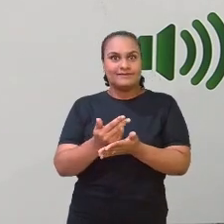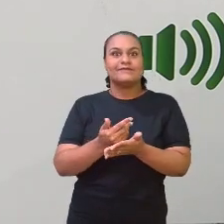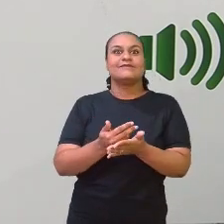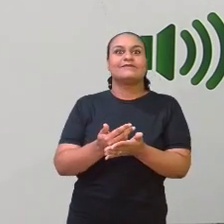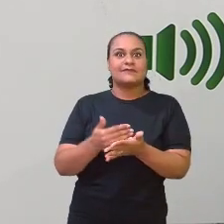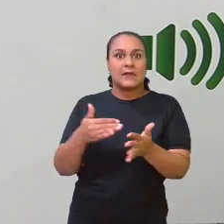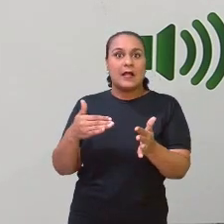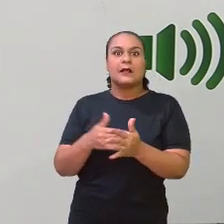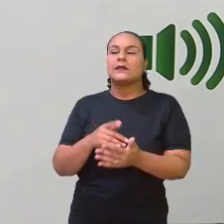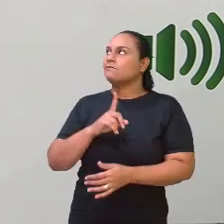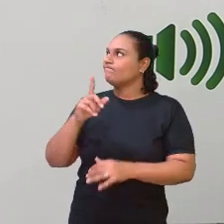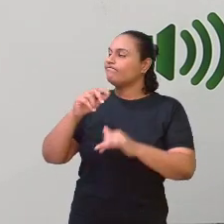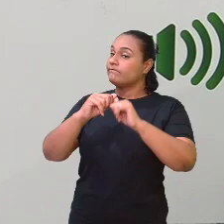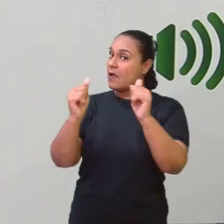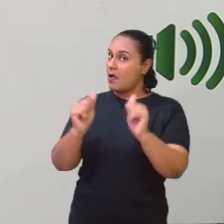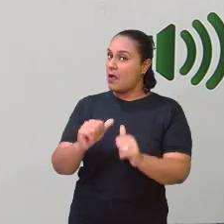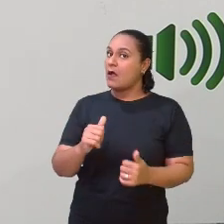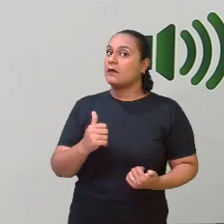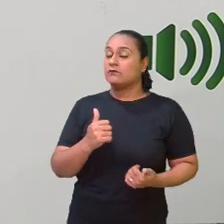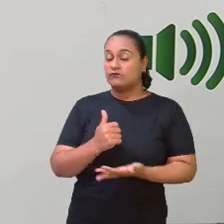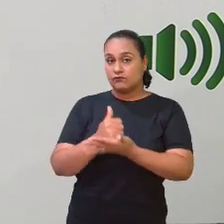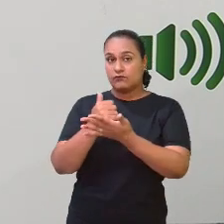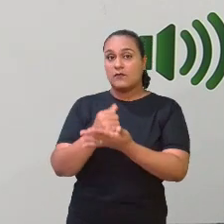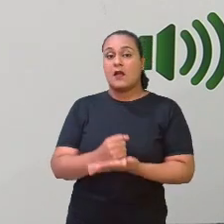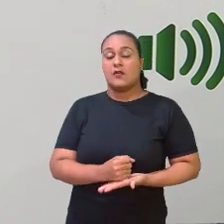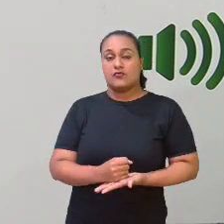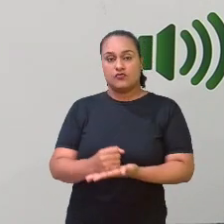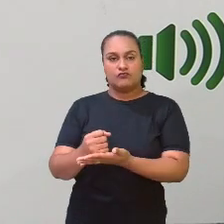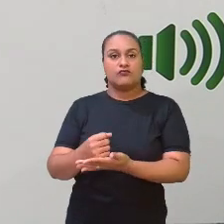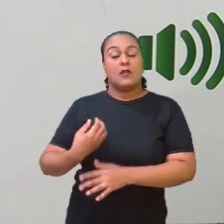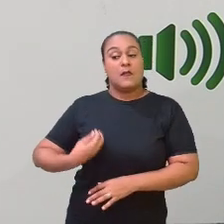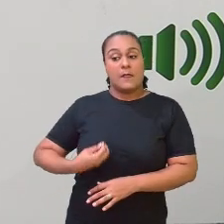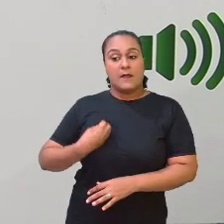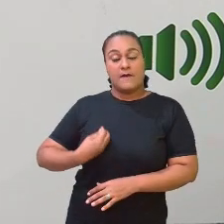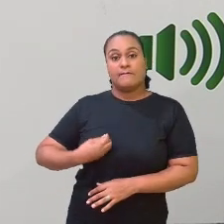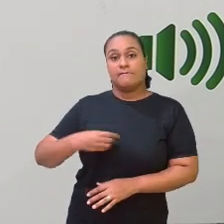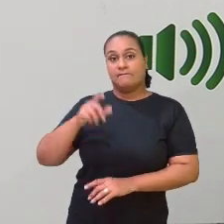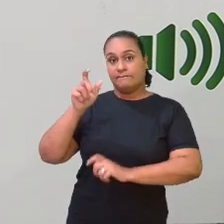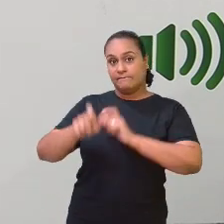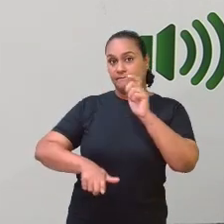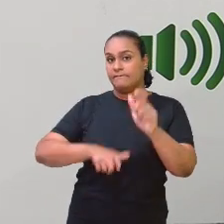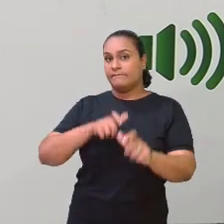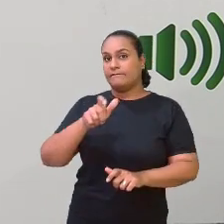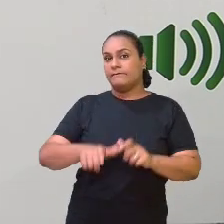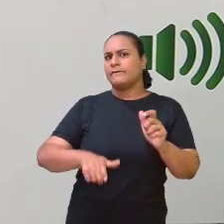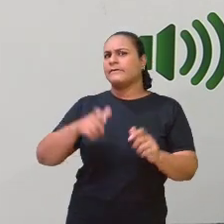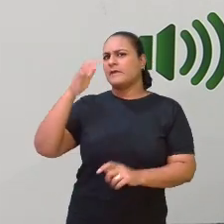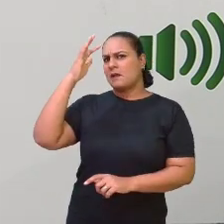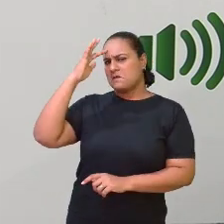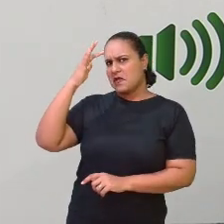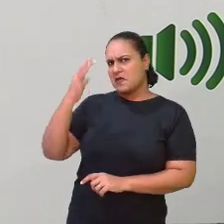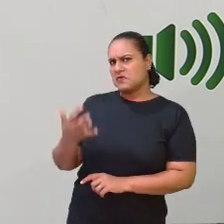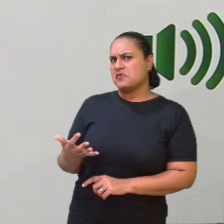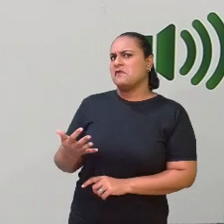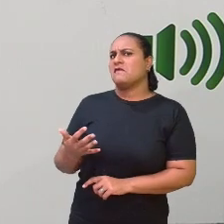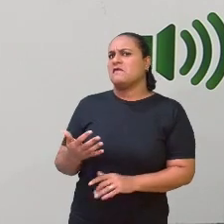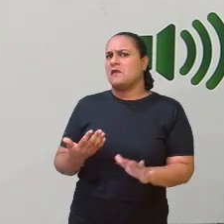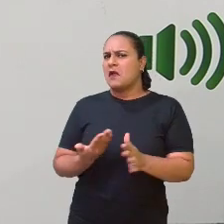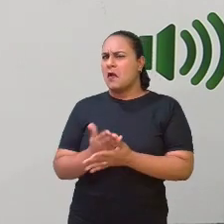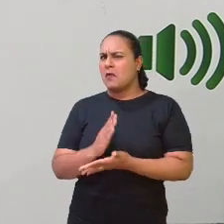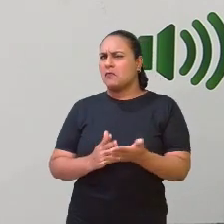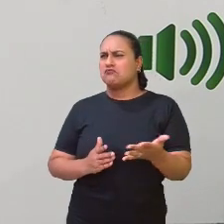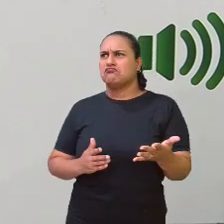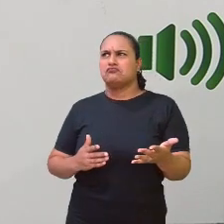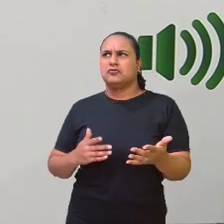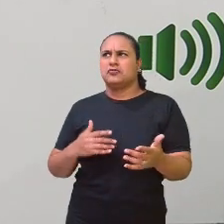até nisso a arte ajuda na vida das pessoas, para resolver questões que estavam em